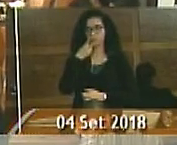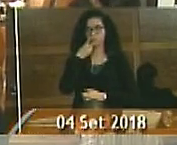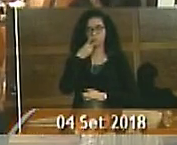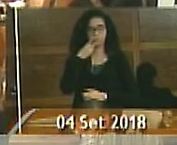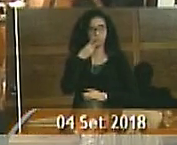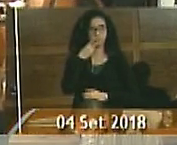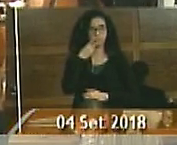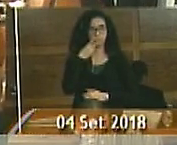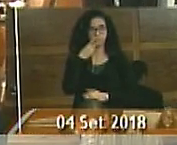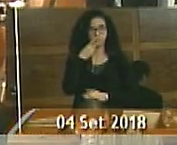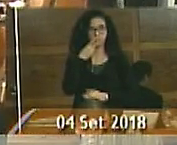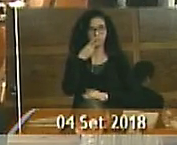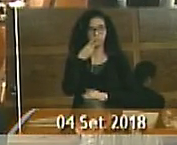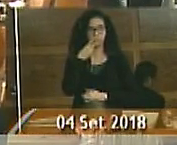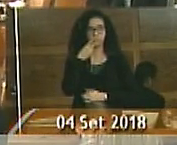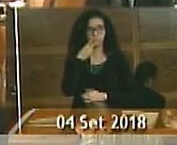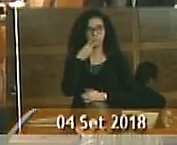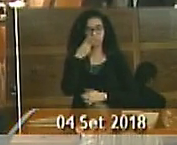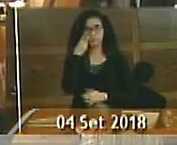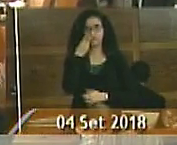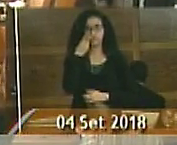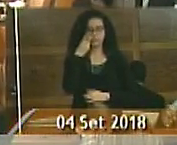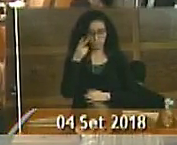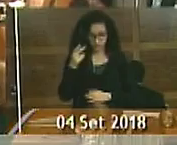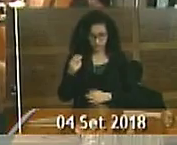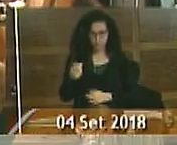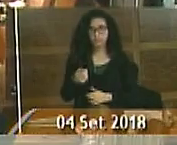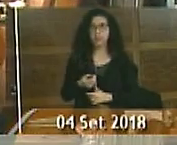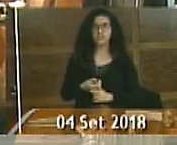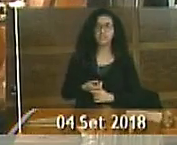Quadra Poliesportiva Ayrton Senna, localizada entre a rua